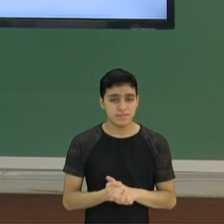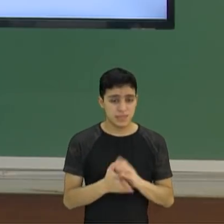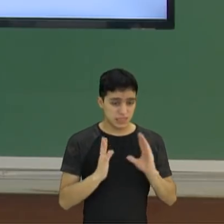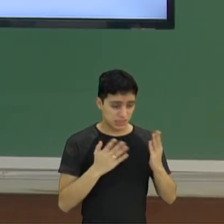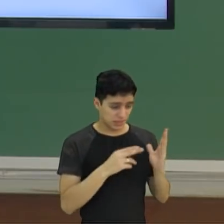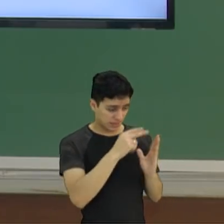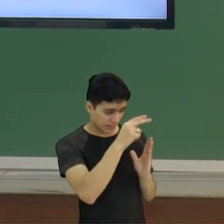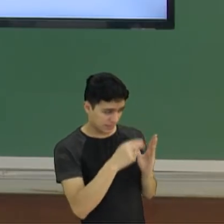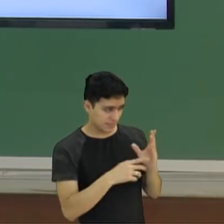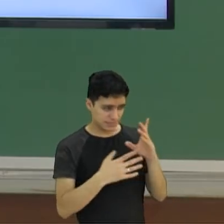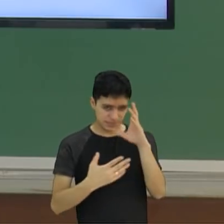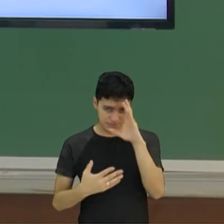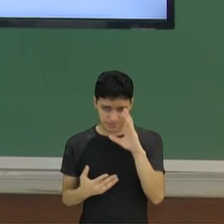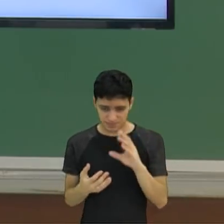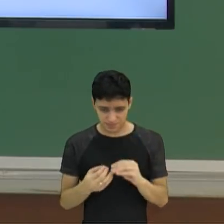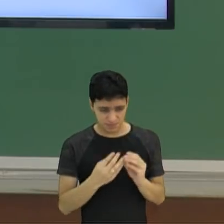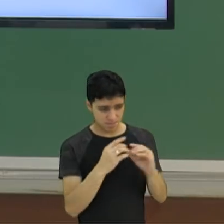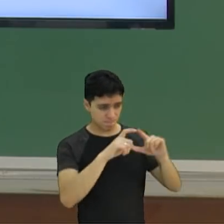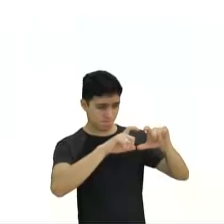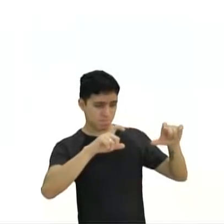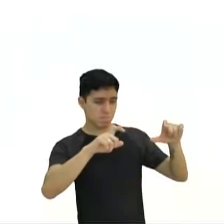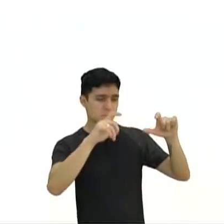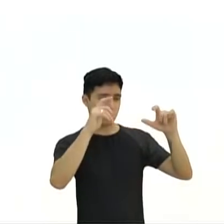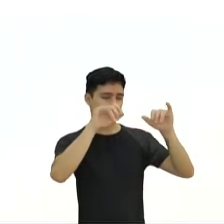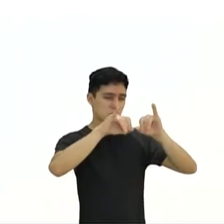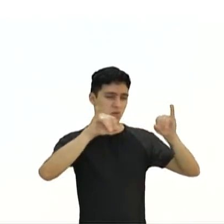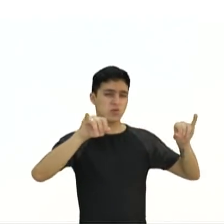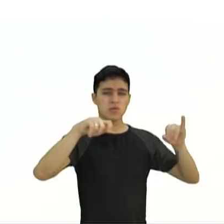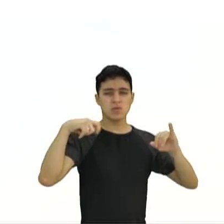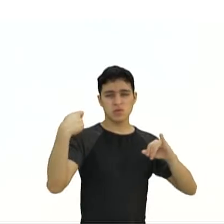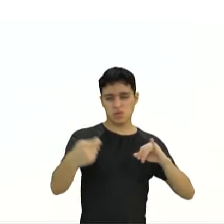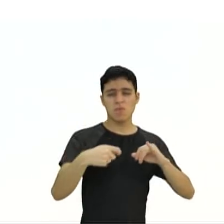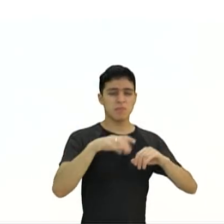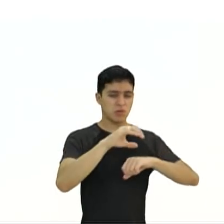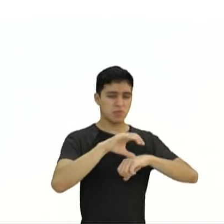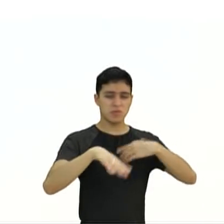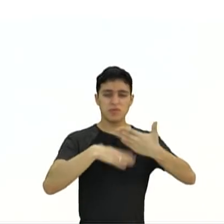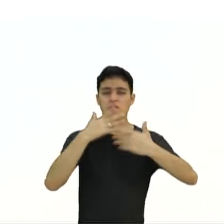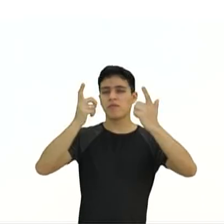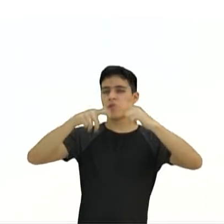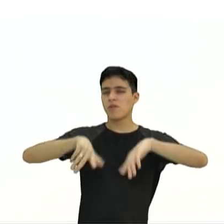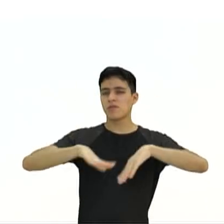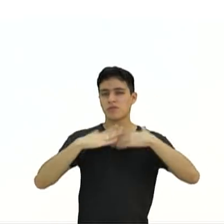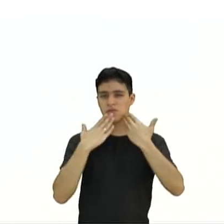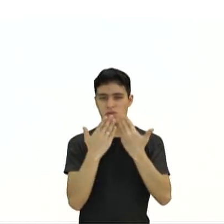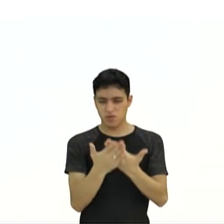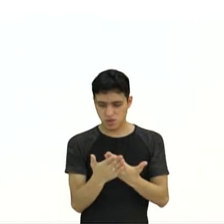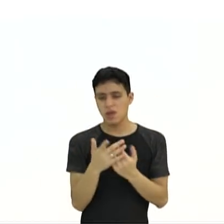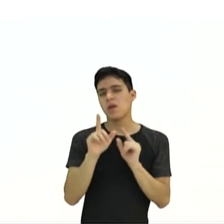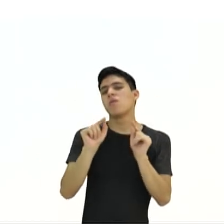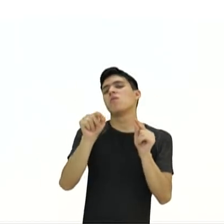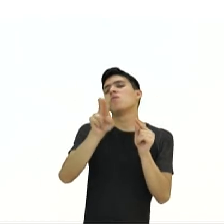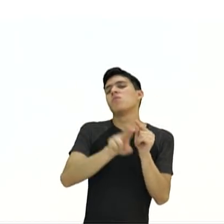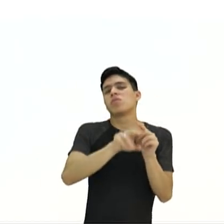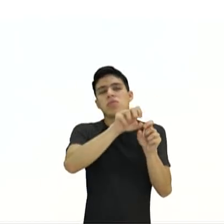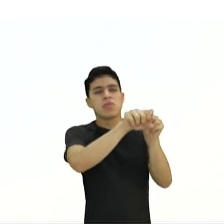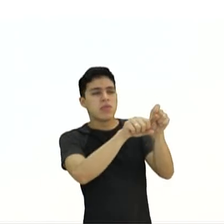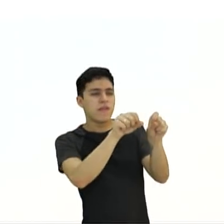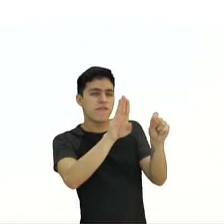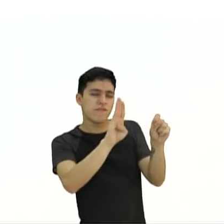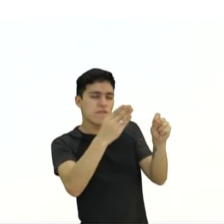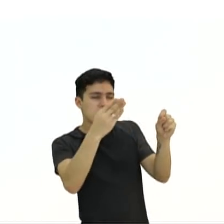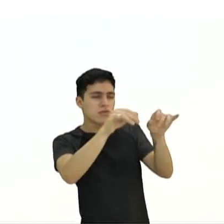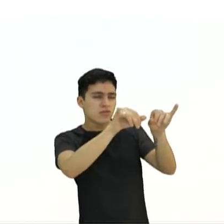Realizamos a leitura e compreensão de um fragmento de notícia sobre um curso desenvolvido em numa escola, que utiliza fake news para